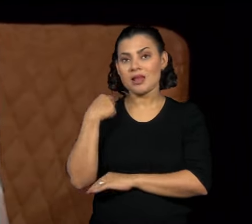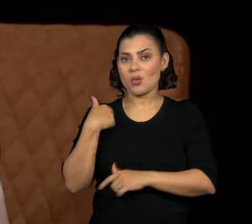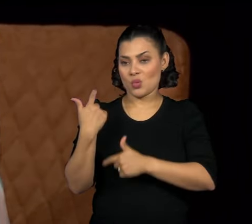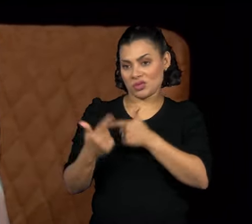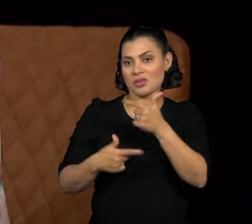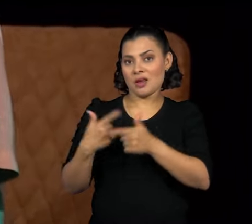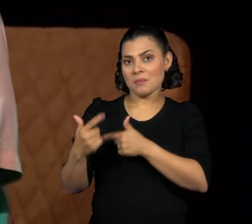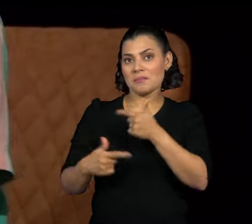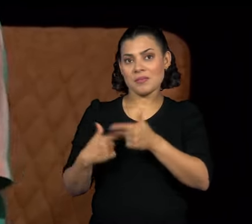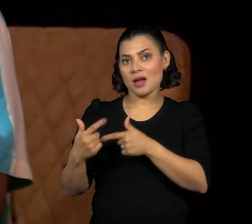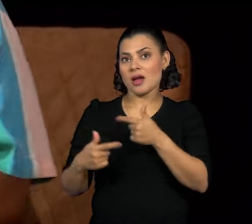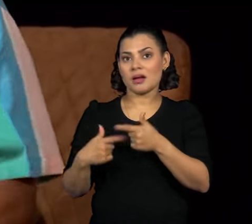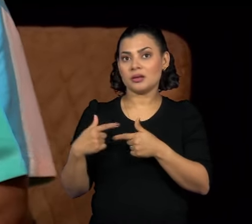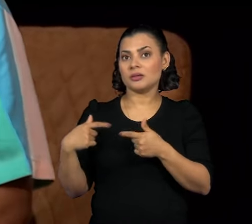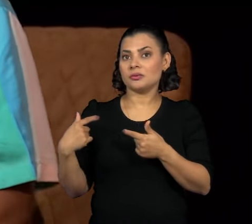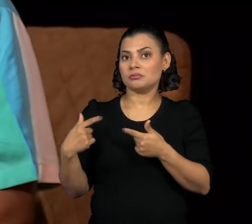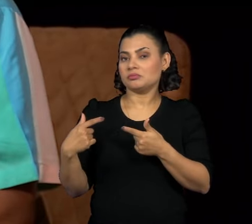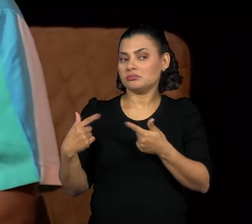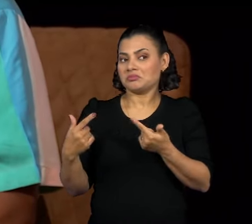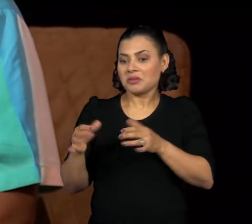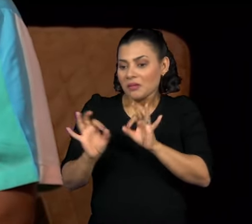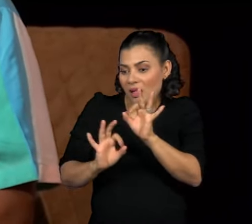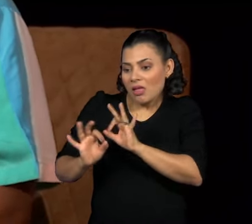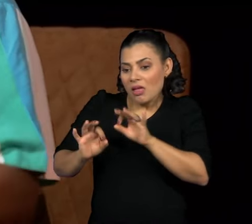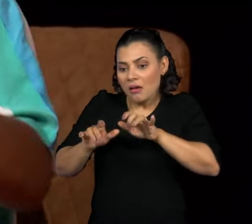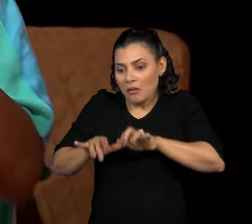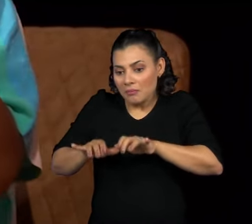do compositor paraibano Chico César e tal,